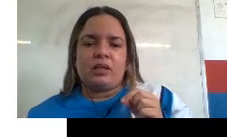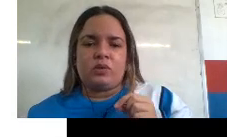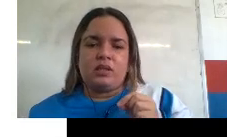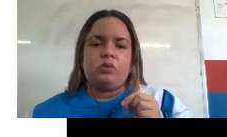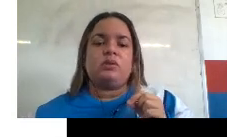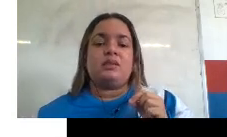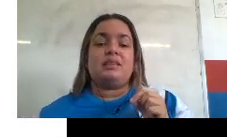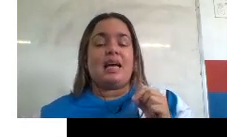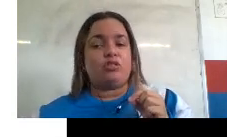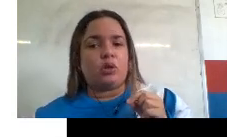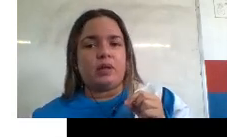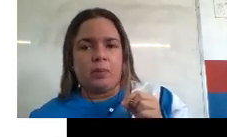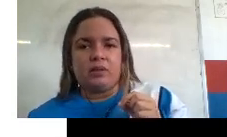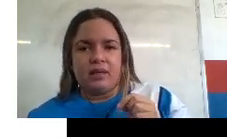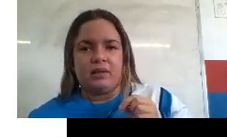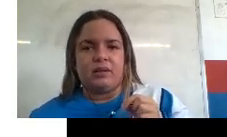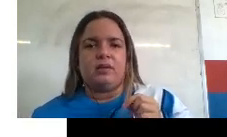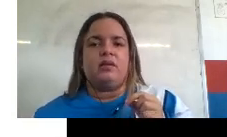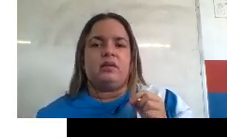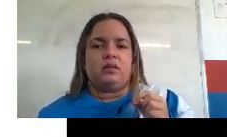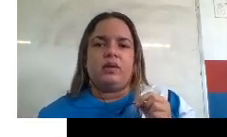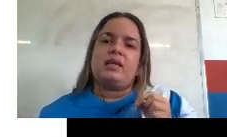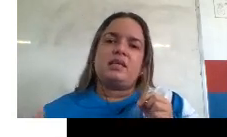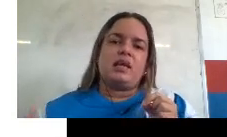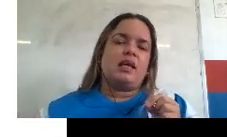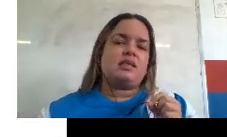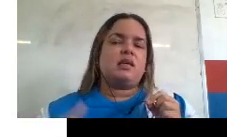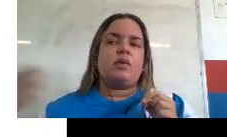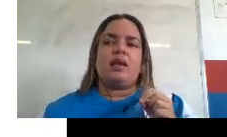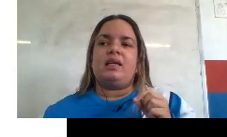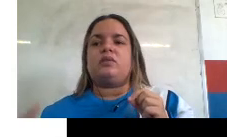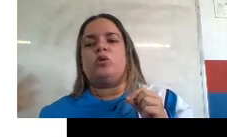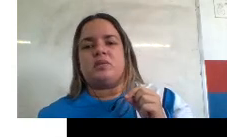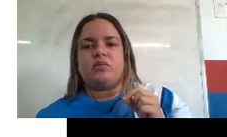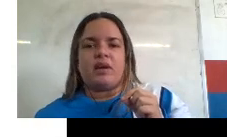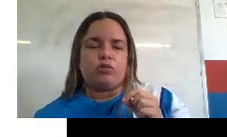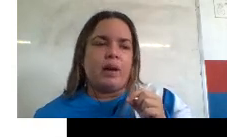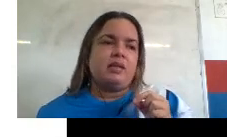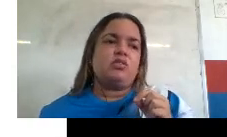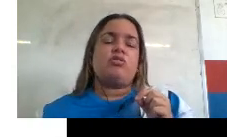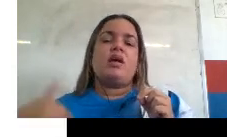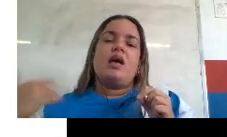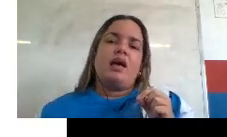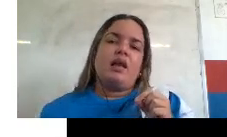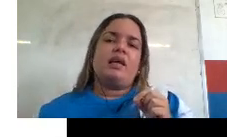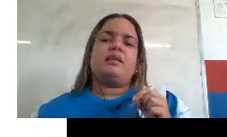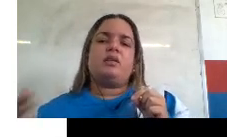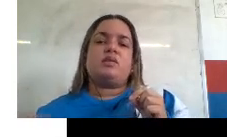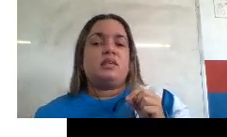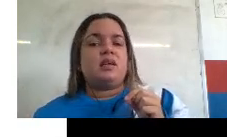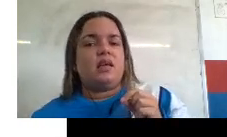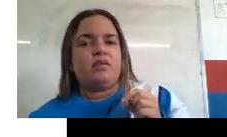mais traduzido da história moderna. Essa declaração, ela é, como são vários países, ela